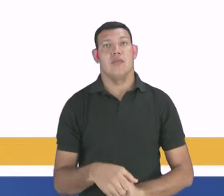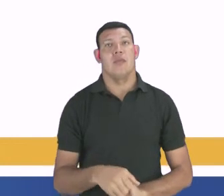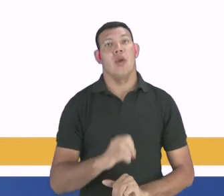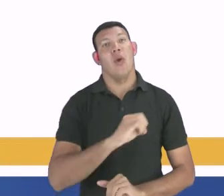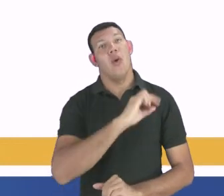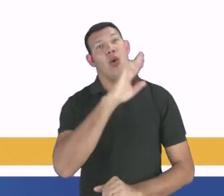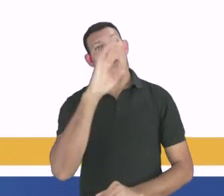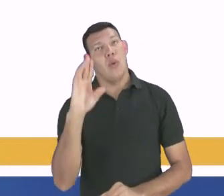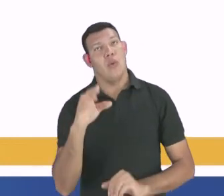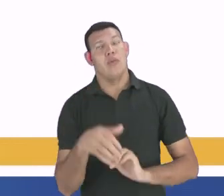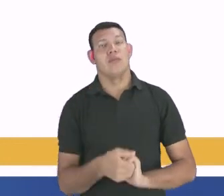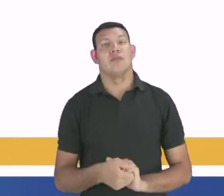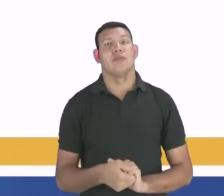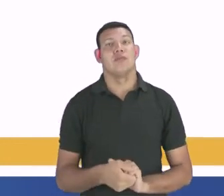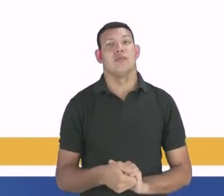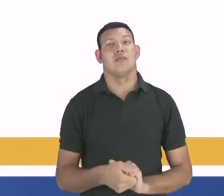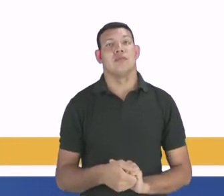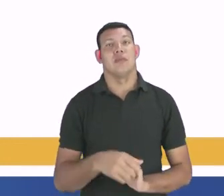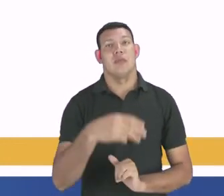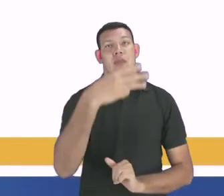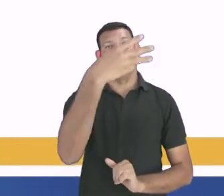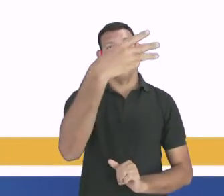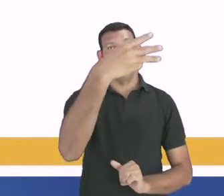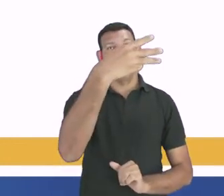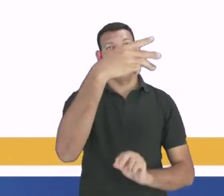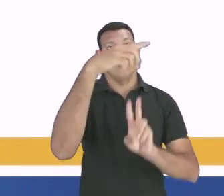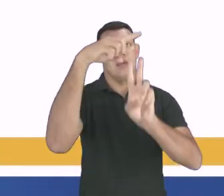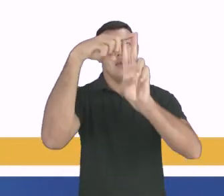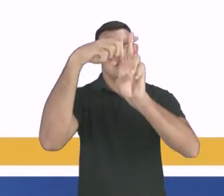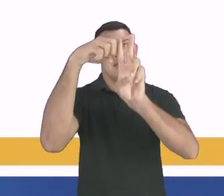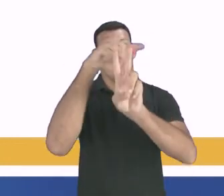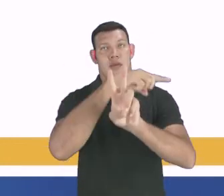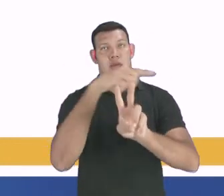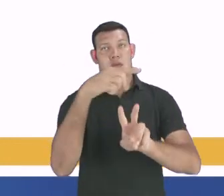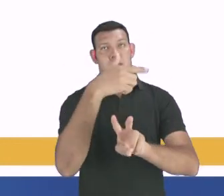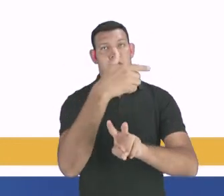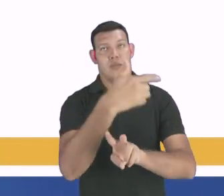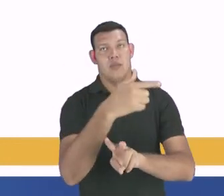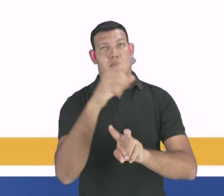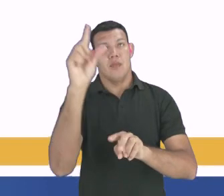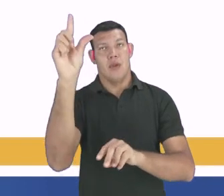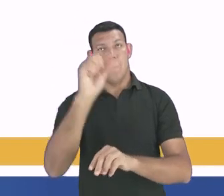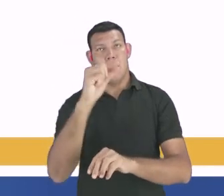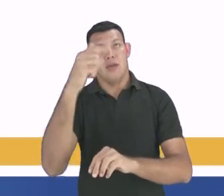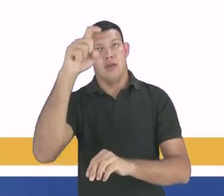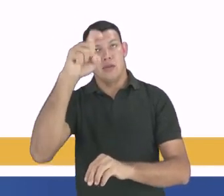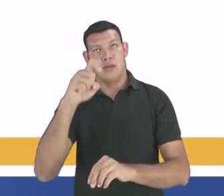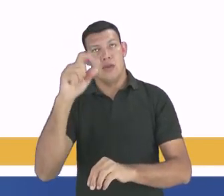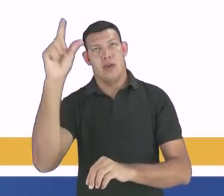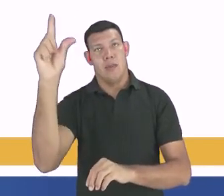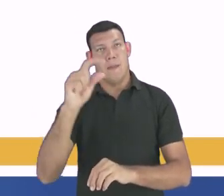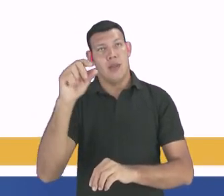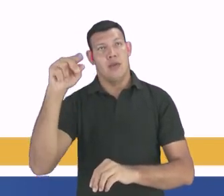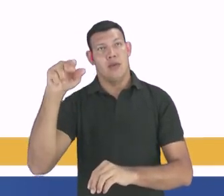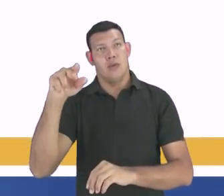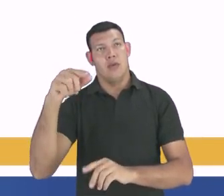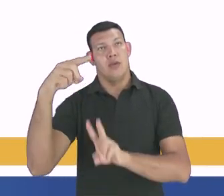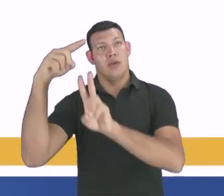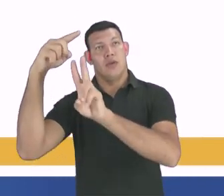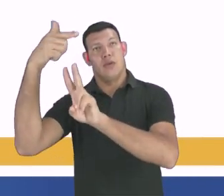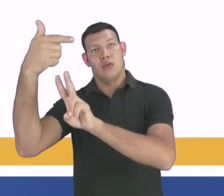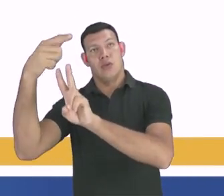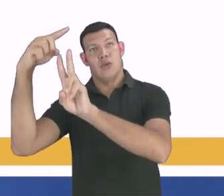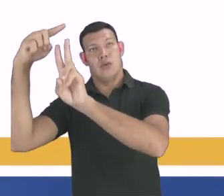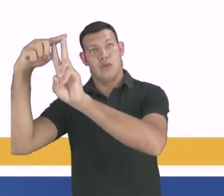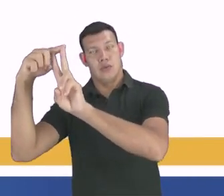ainda nós temos uma terceira solução, que é 3π sobre 2 menor que x e menor ou igual que 2π, que é a